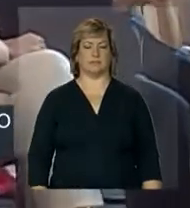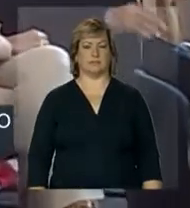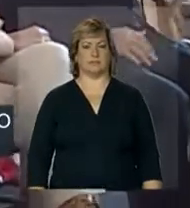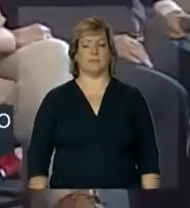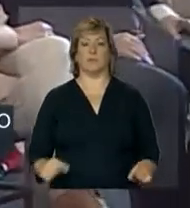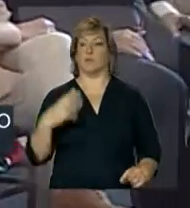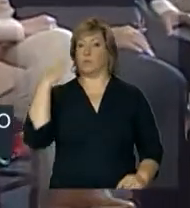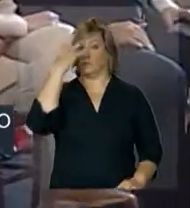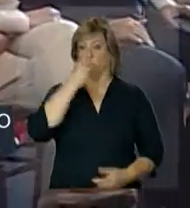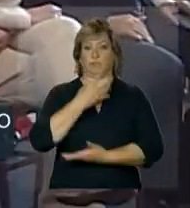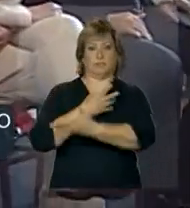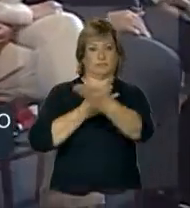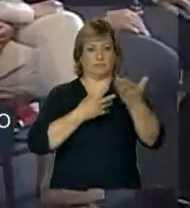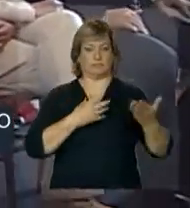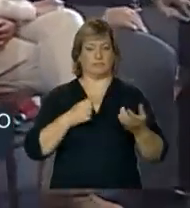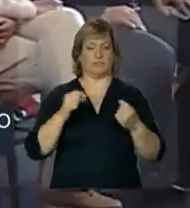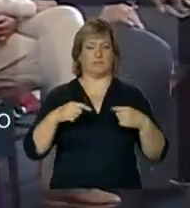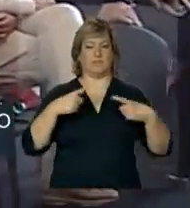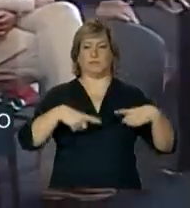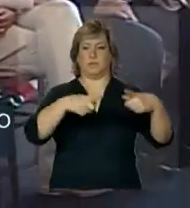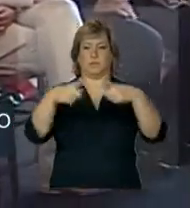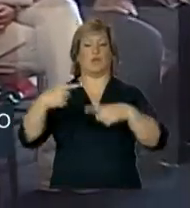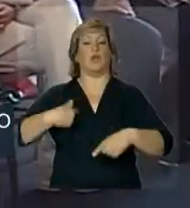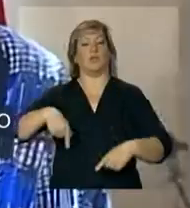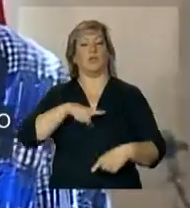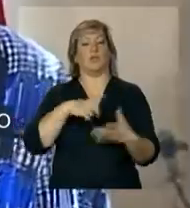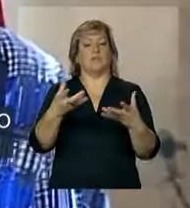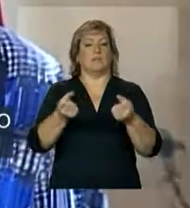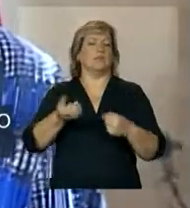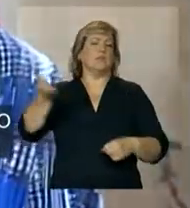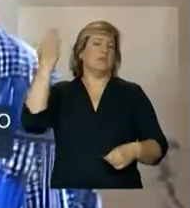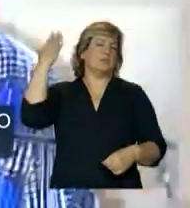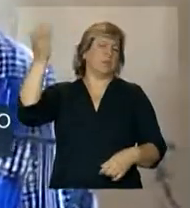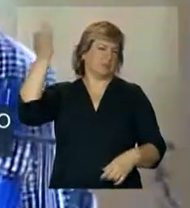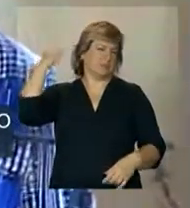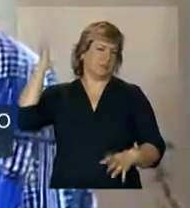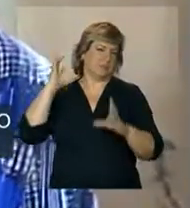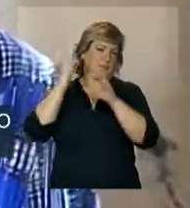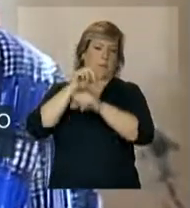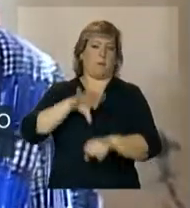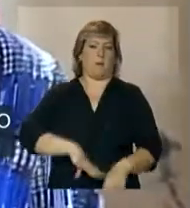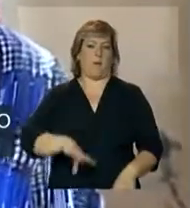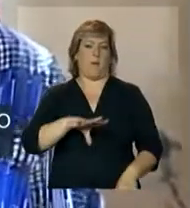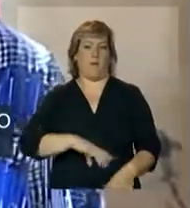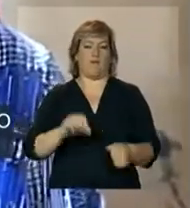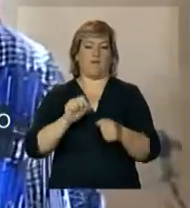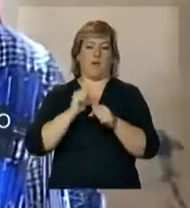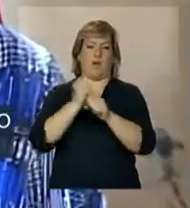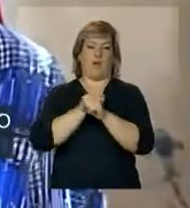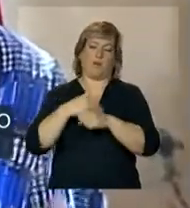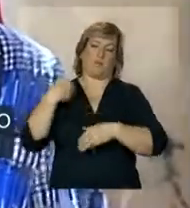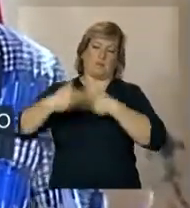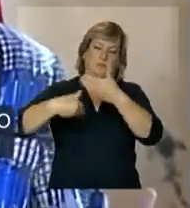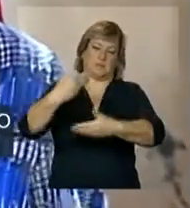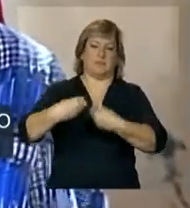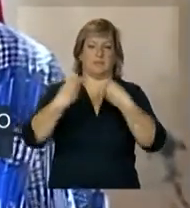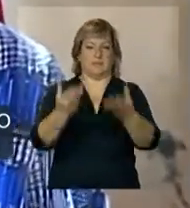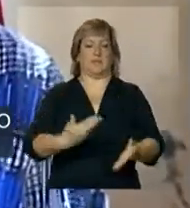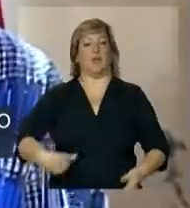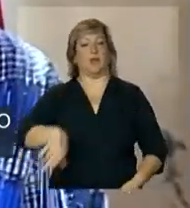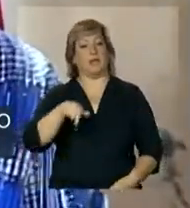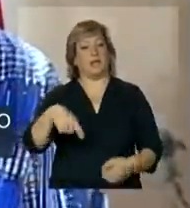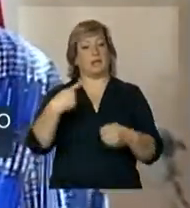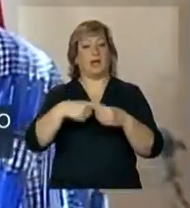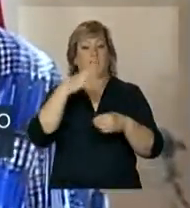de beleza invulgar que nós herdamos dos colonizadores portugueses. E aí é uma cidade